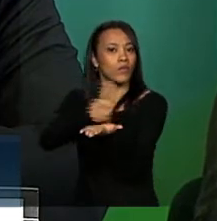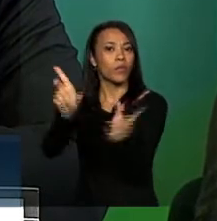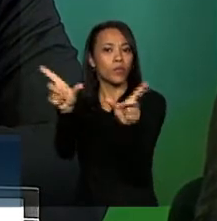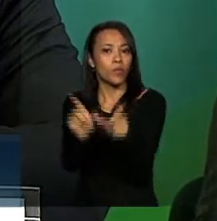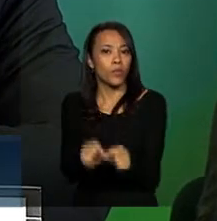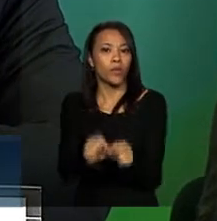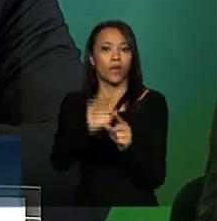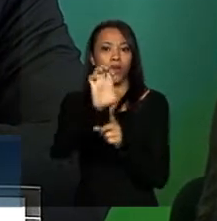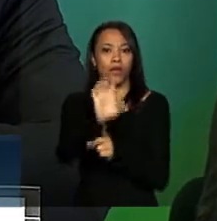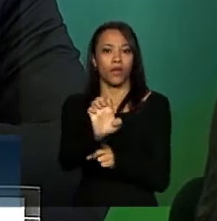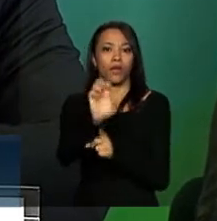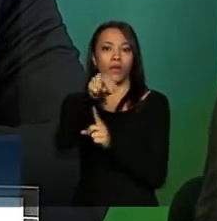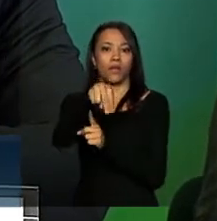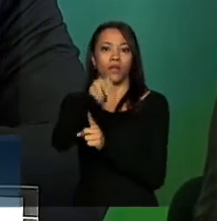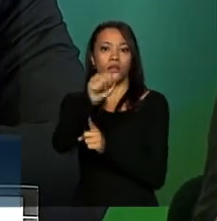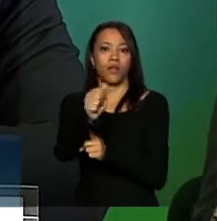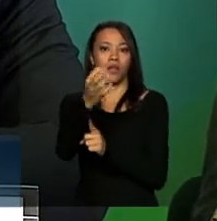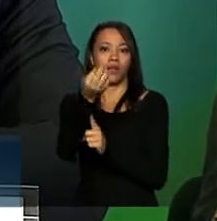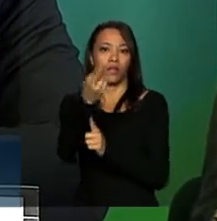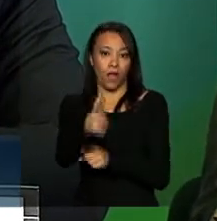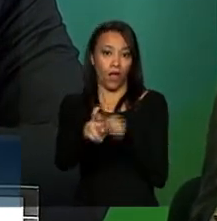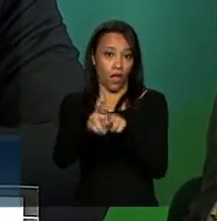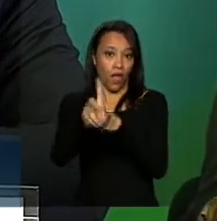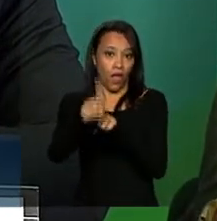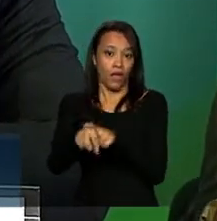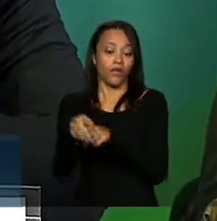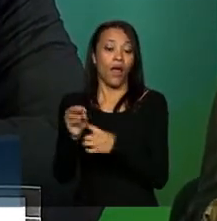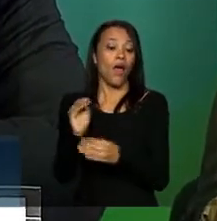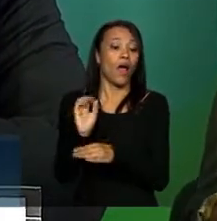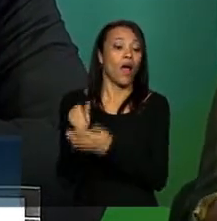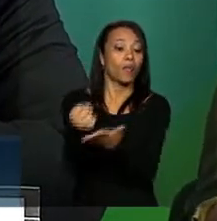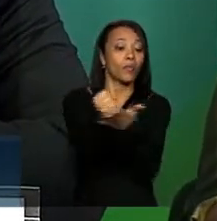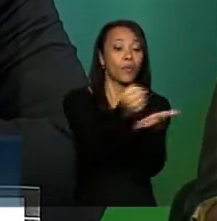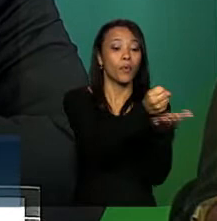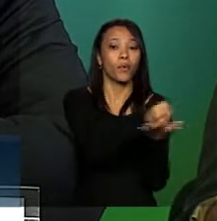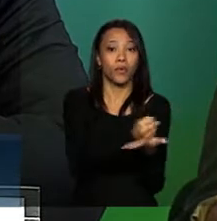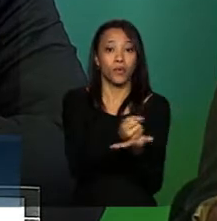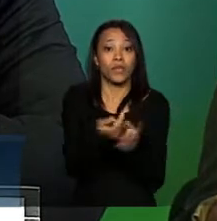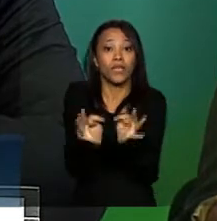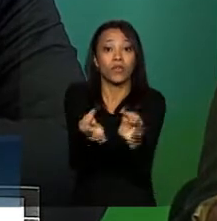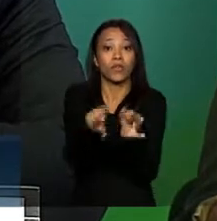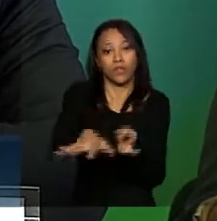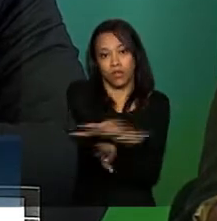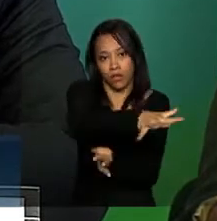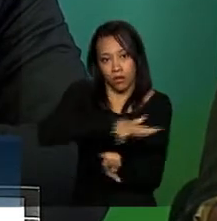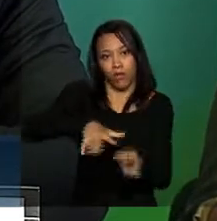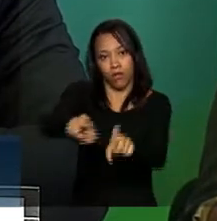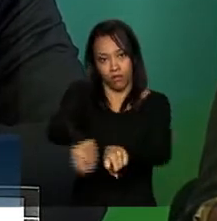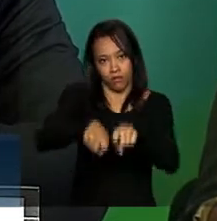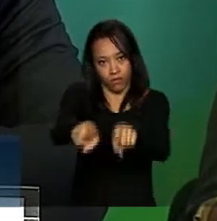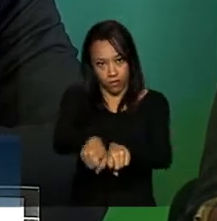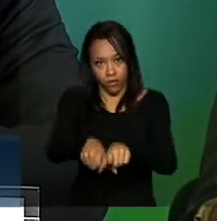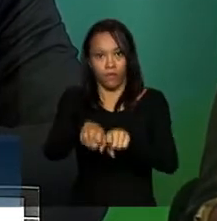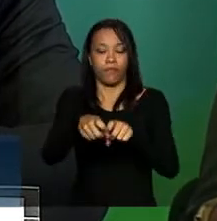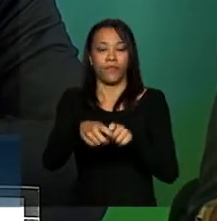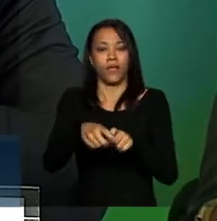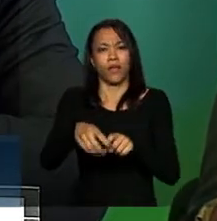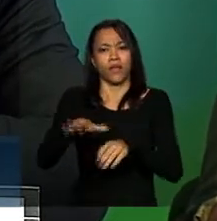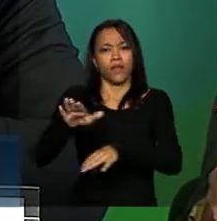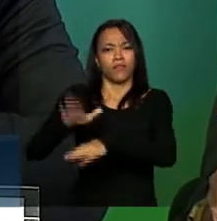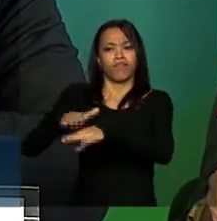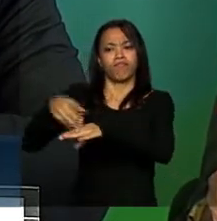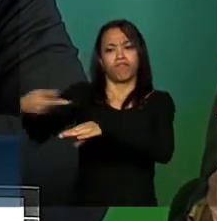Assistência Técnica e Extensão Rural. É um grande desafio, realmente, uma grande demanda das entidades